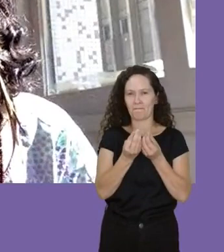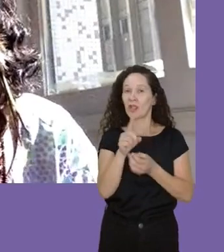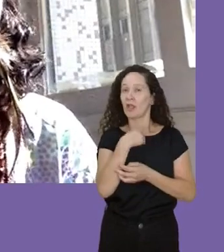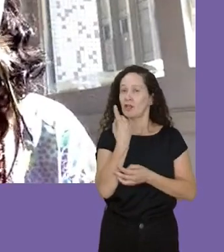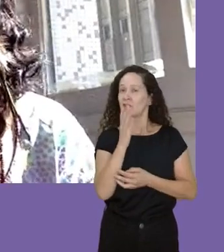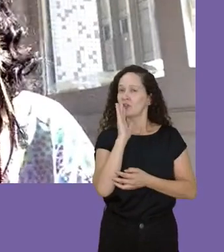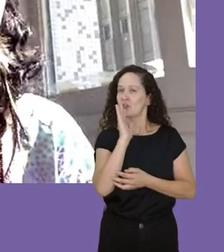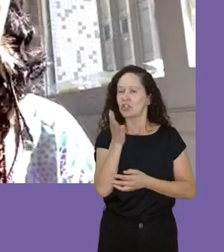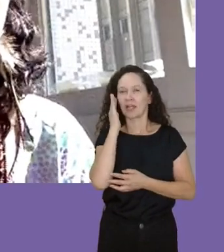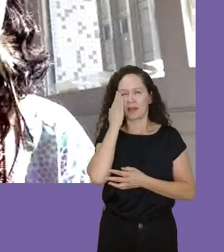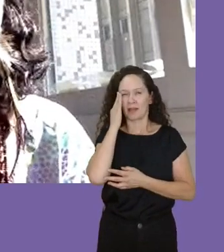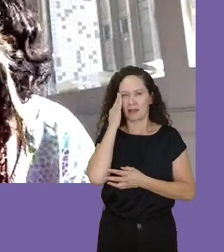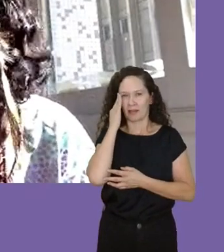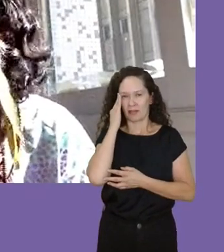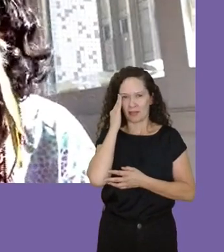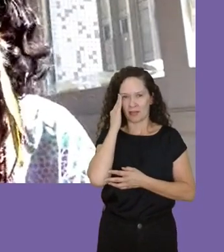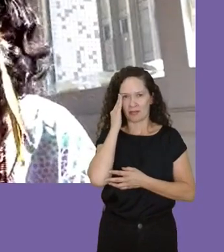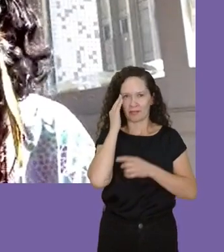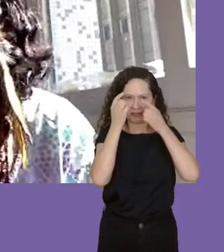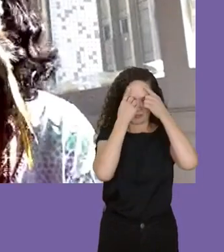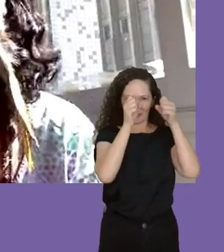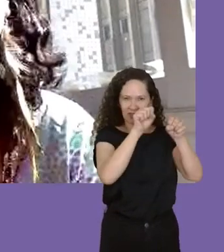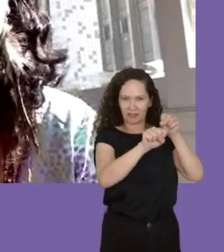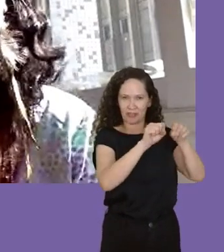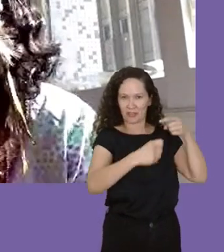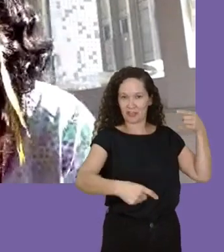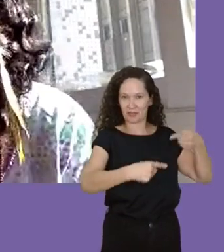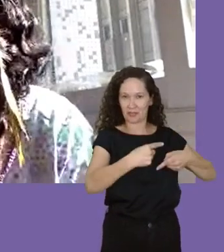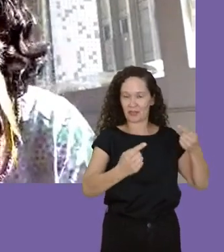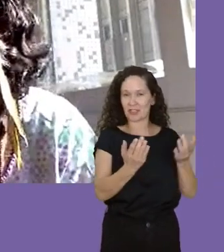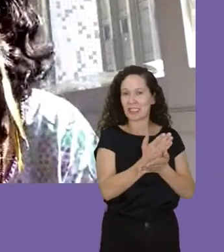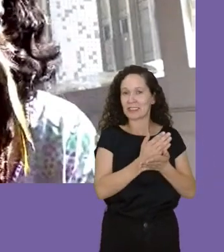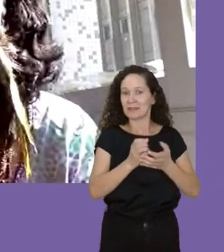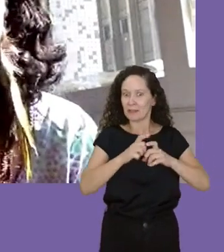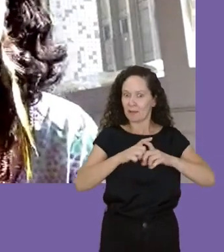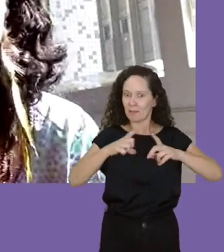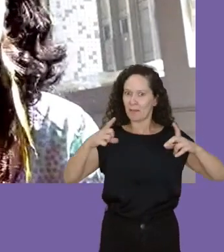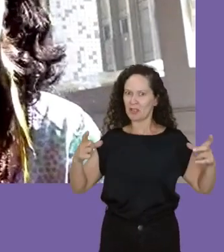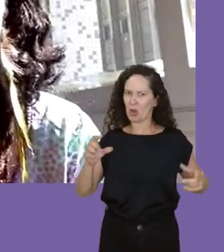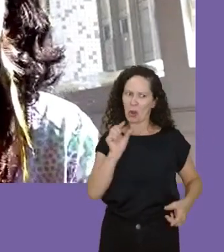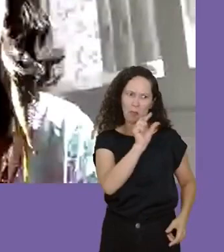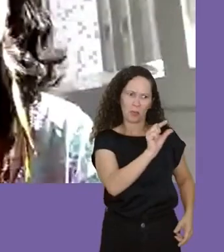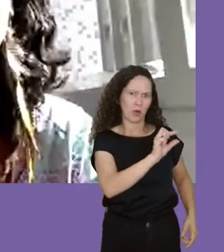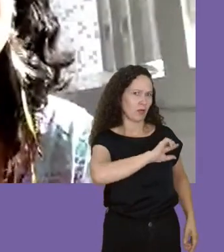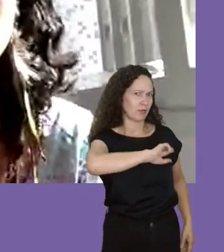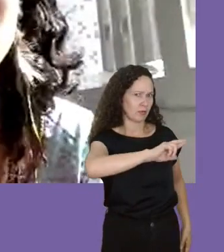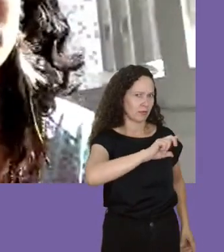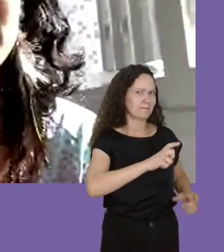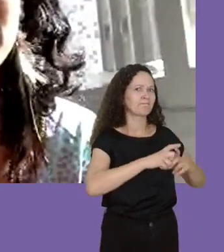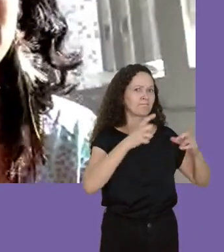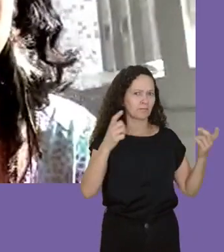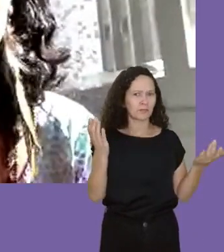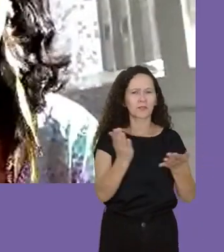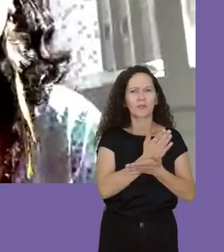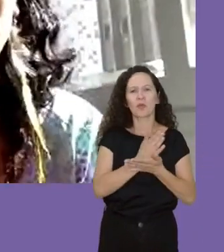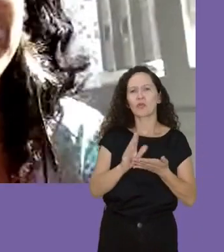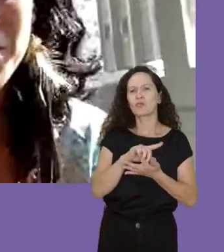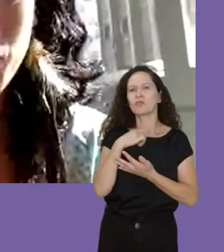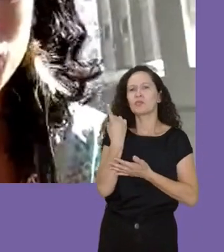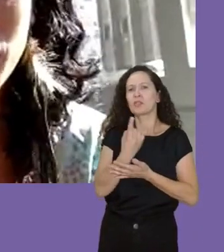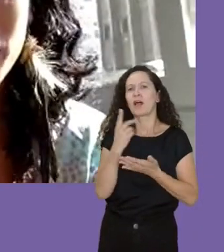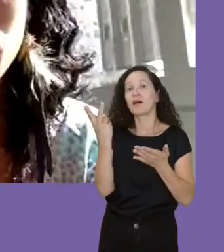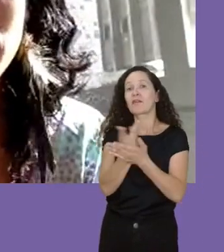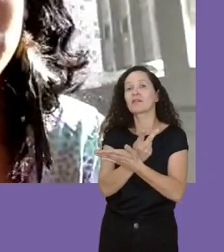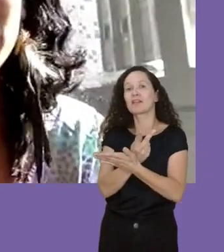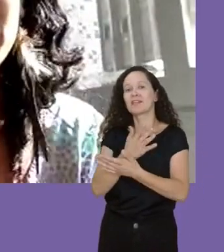gente entende, né, que a violência política muitas vezes é muito mais ampla do que a gente imagina, né? Que tem certas coisas que